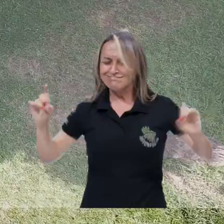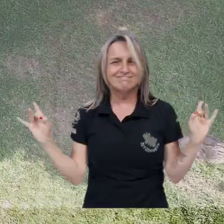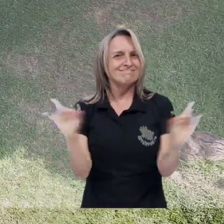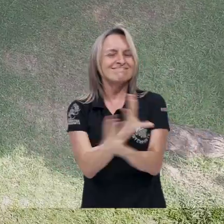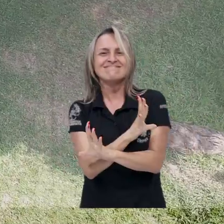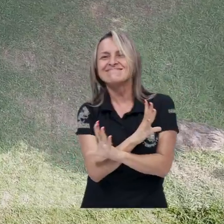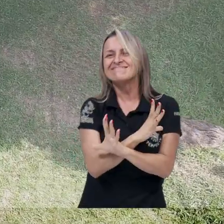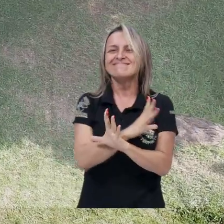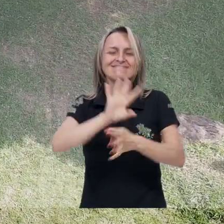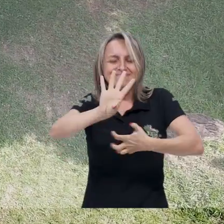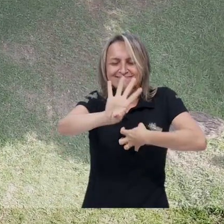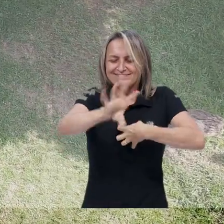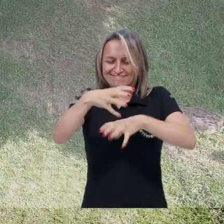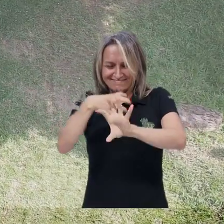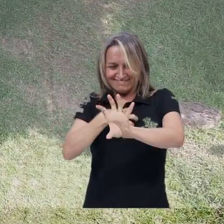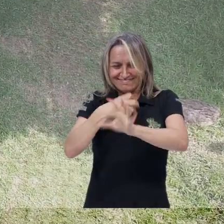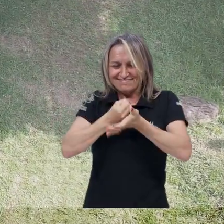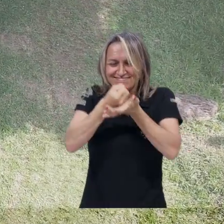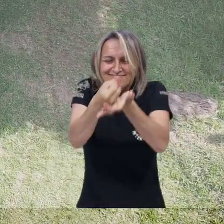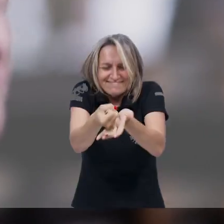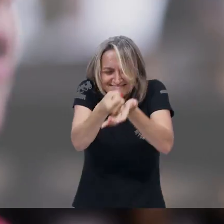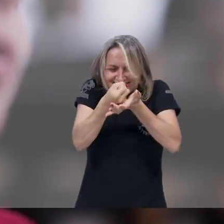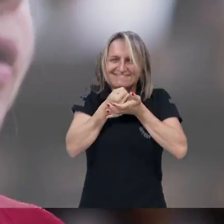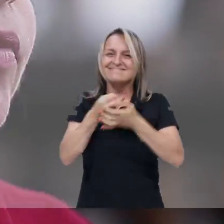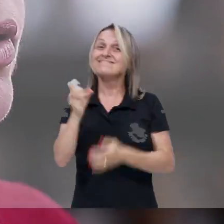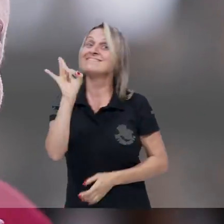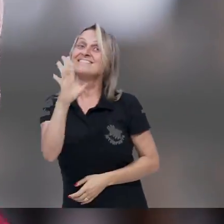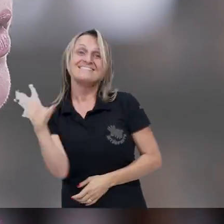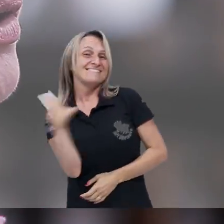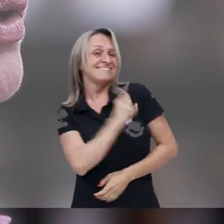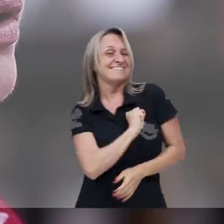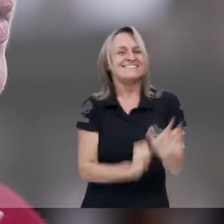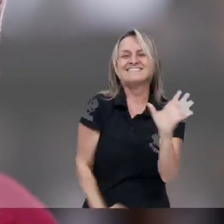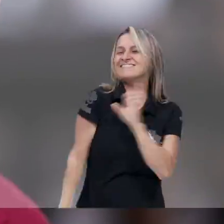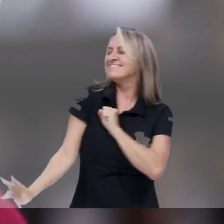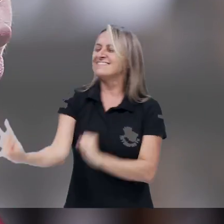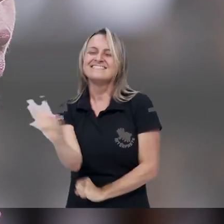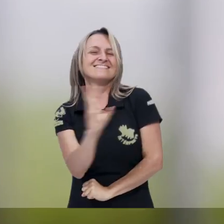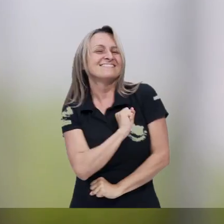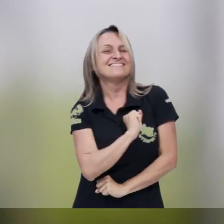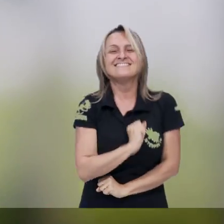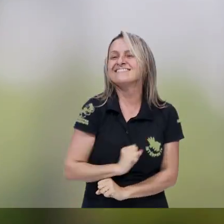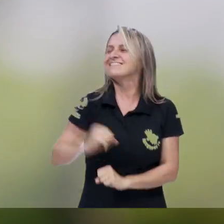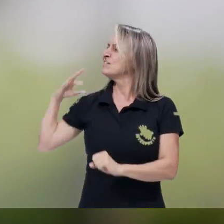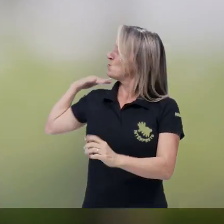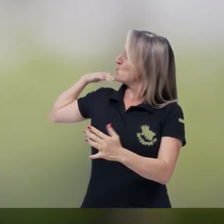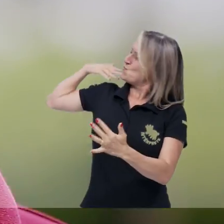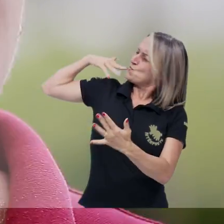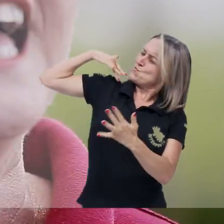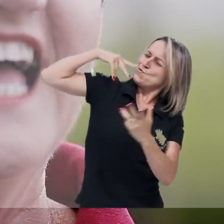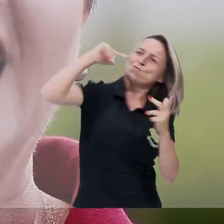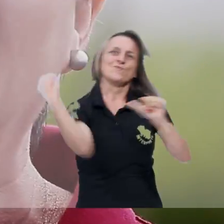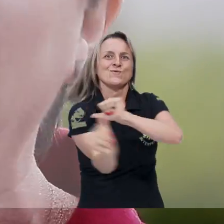E estendendo a mão Só o amor Muda o que já